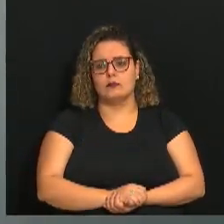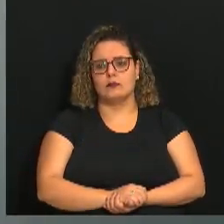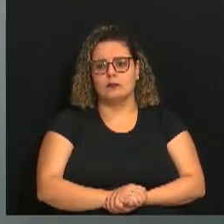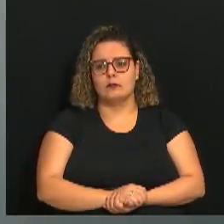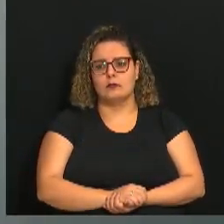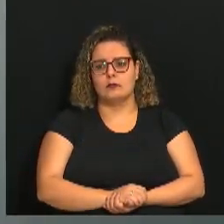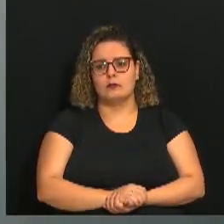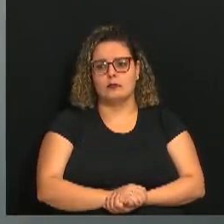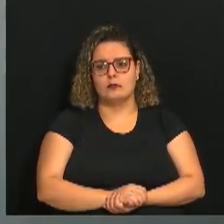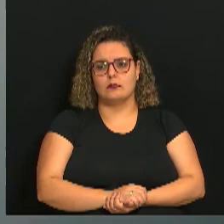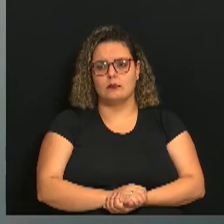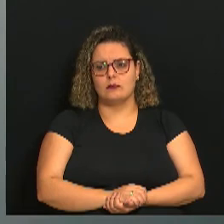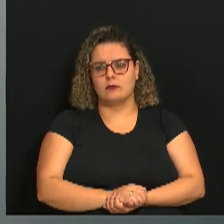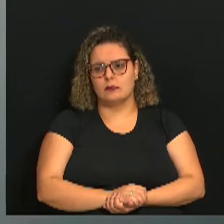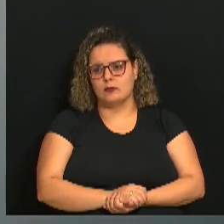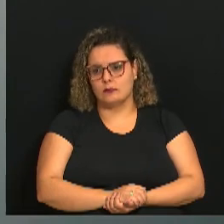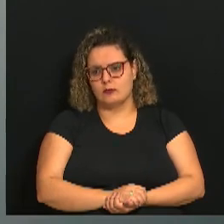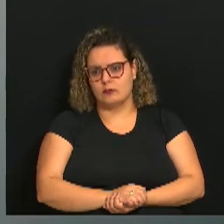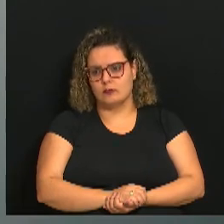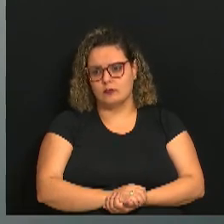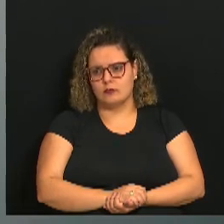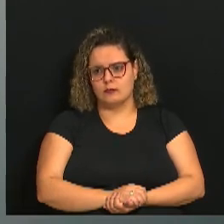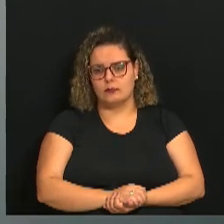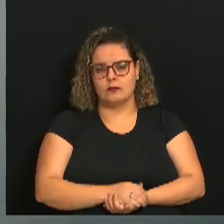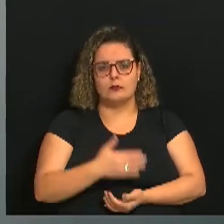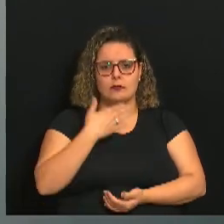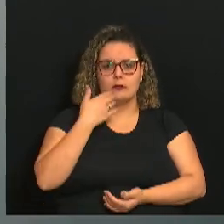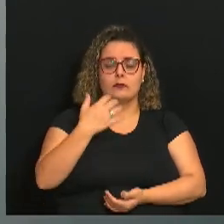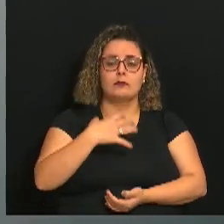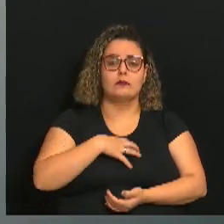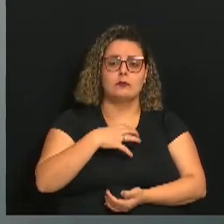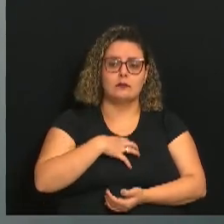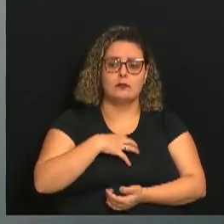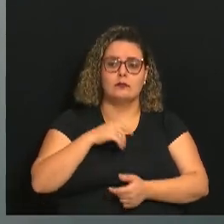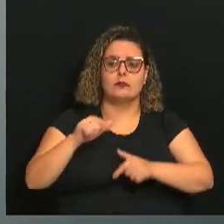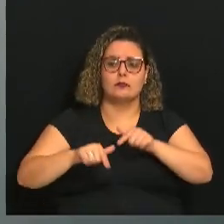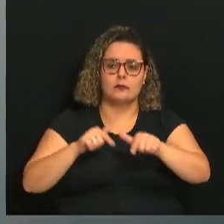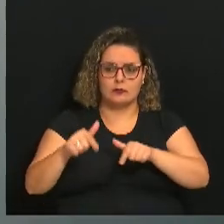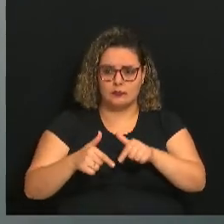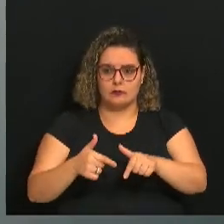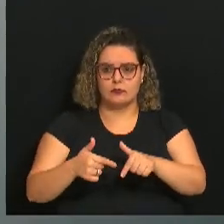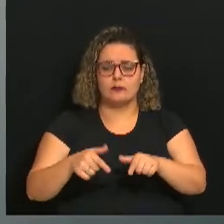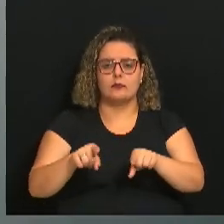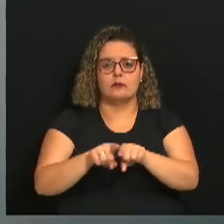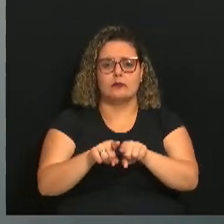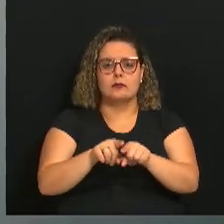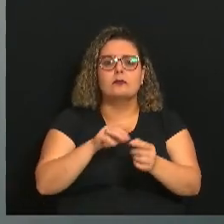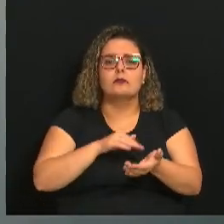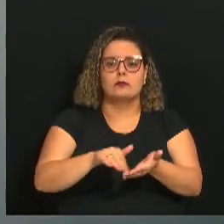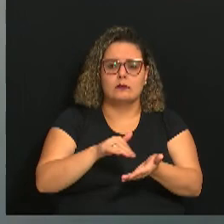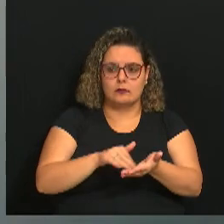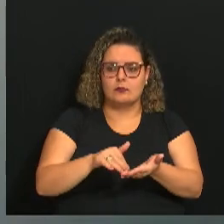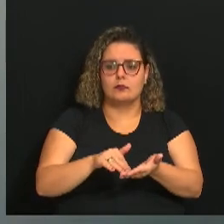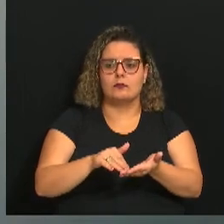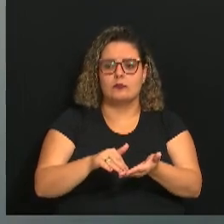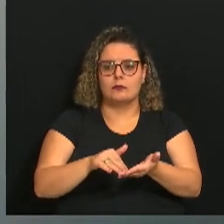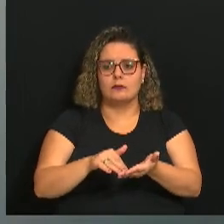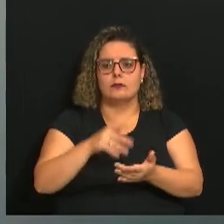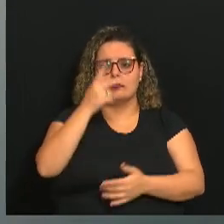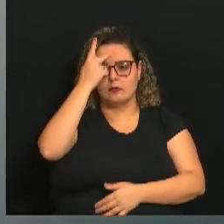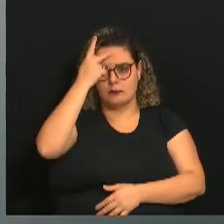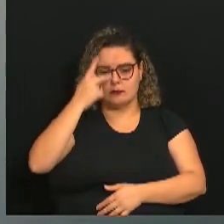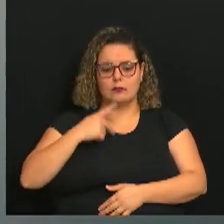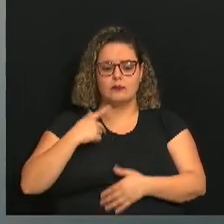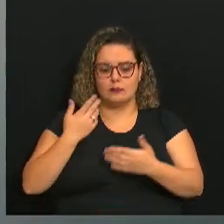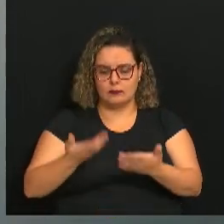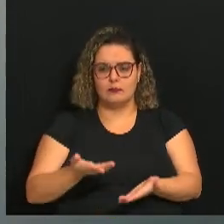assim de ganha-ganha. Se a melhor condição para o trabalhador, é a melhor condição do serviço que está prestando lá na ponta também para os nossos alunos.